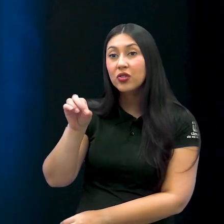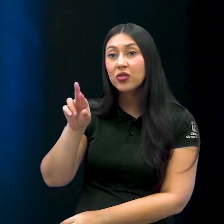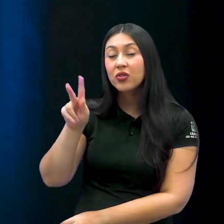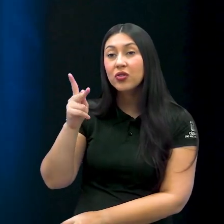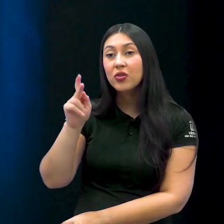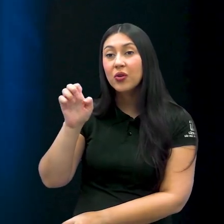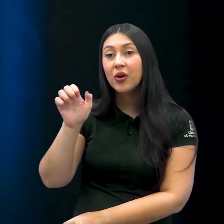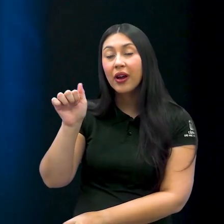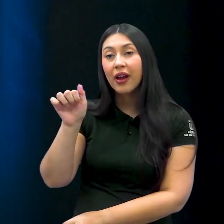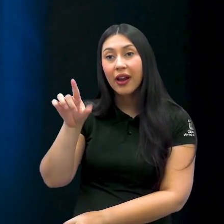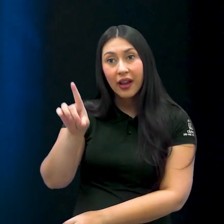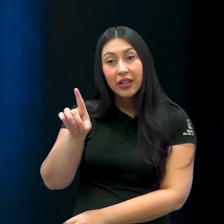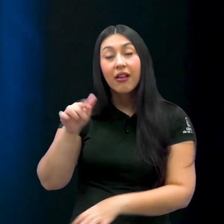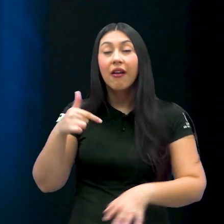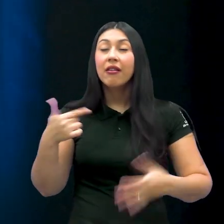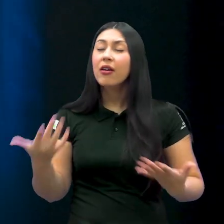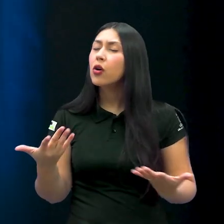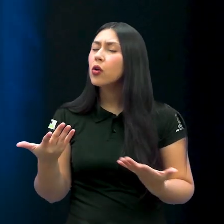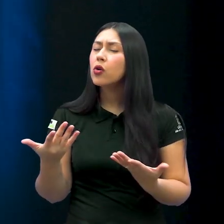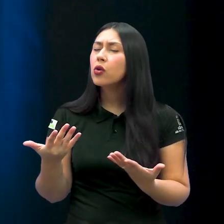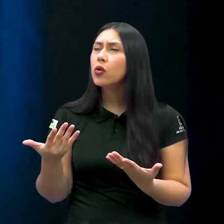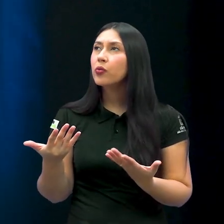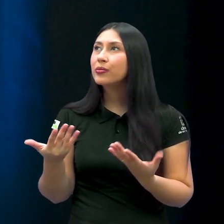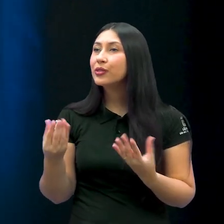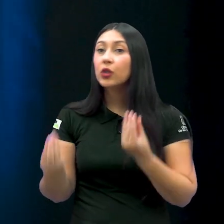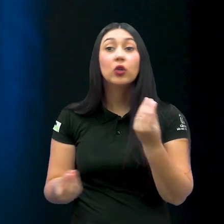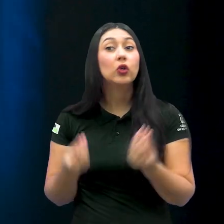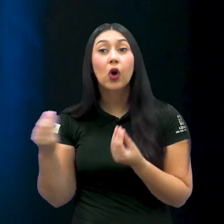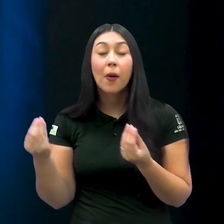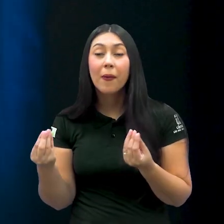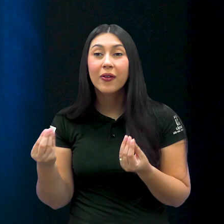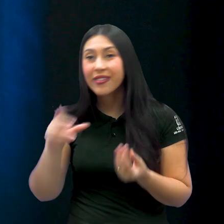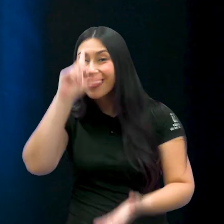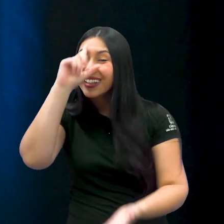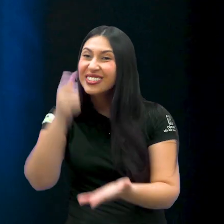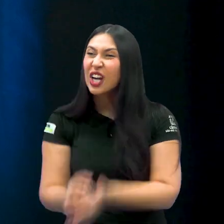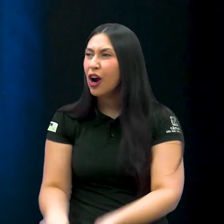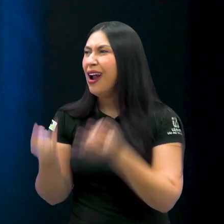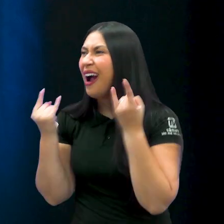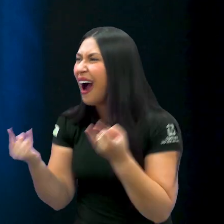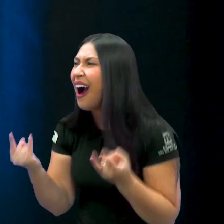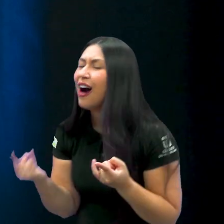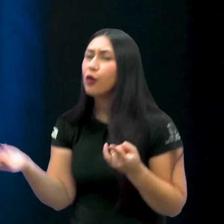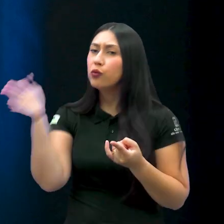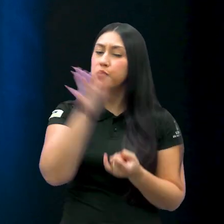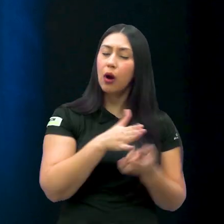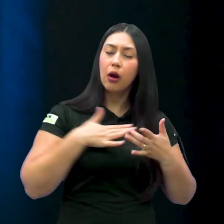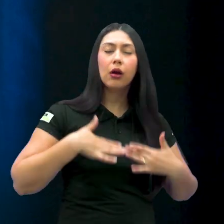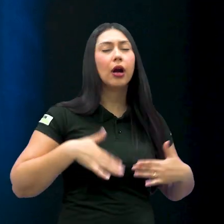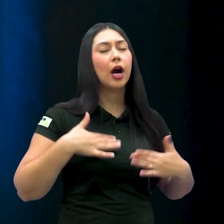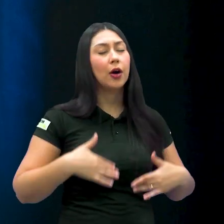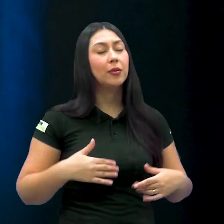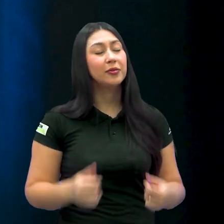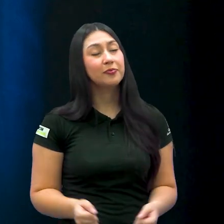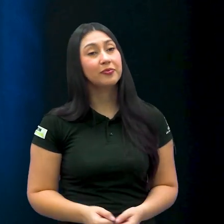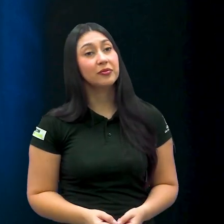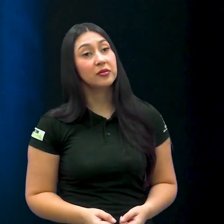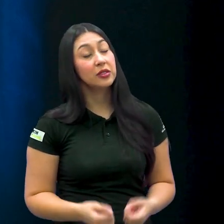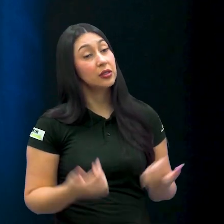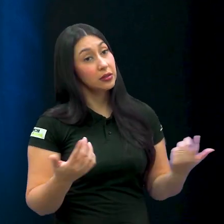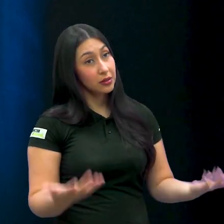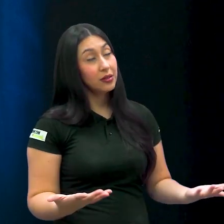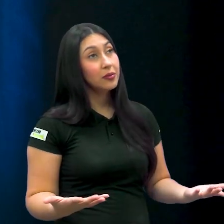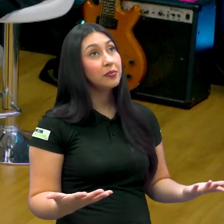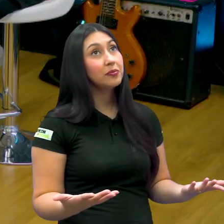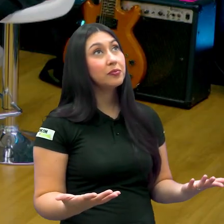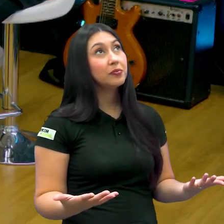época do The Bands, né? Qual que foi a proposta de você sair desse vai pro agressivo, vai pro calmo? O que você queria dizer com essa